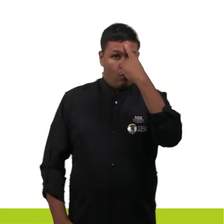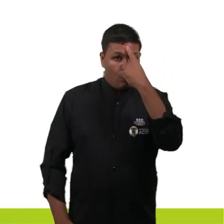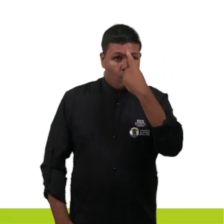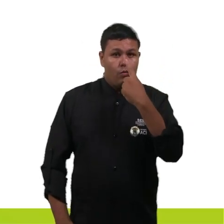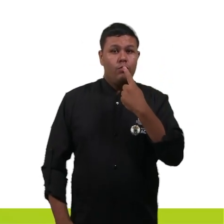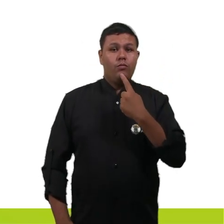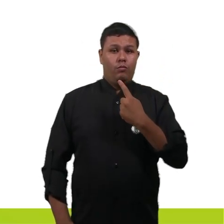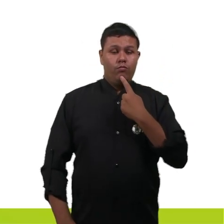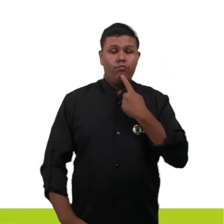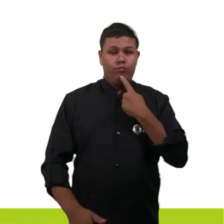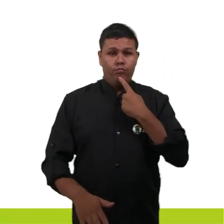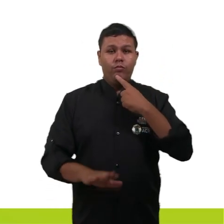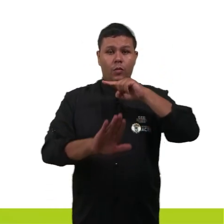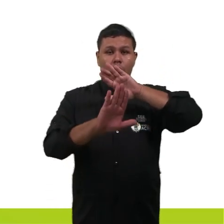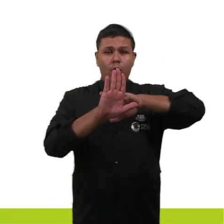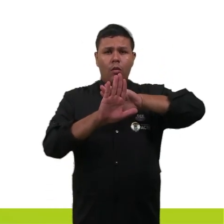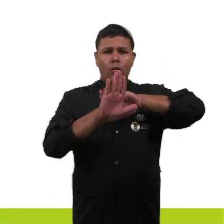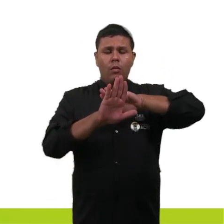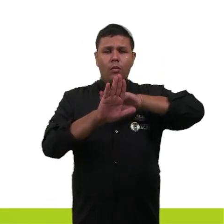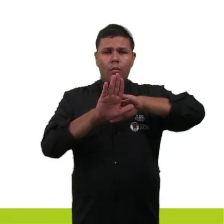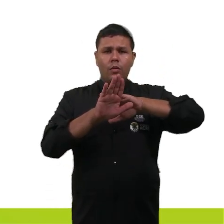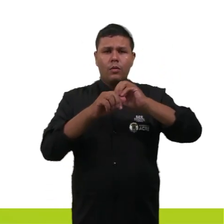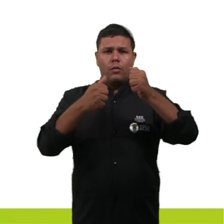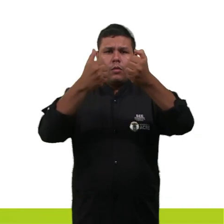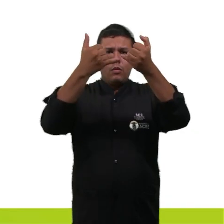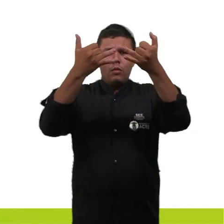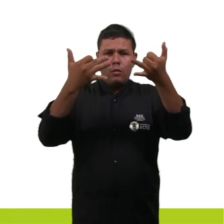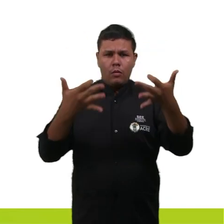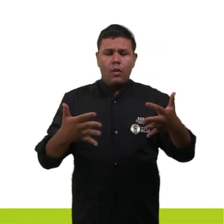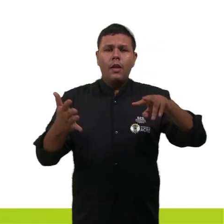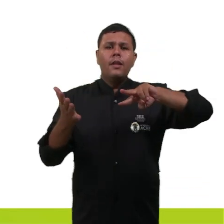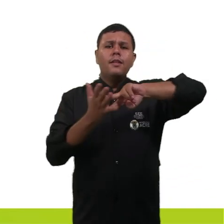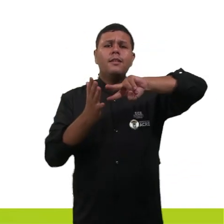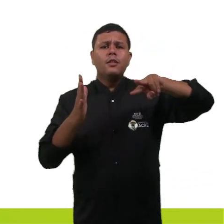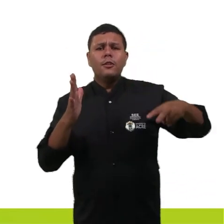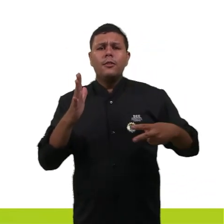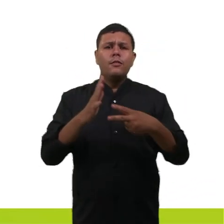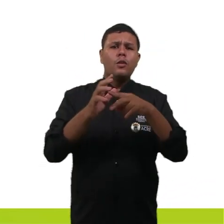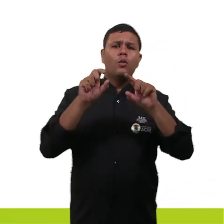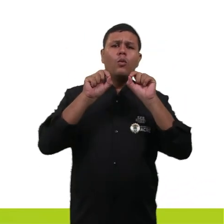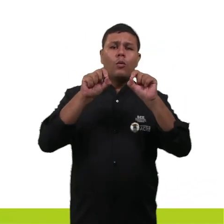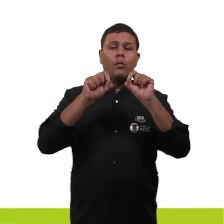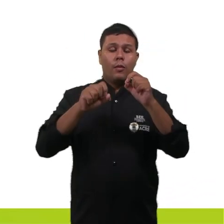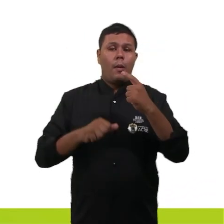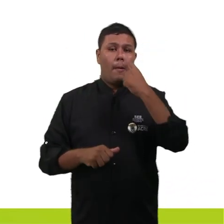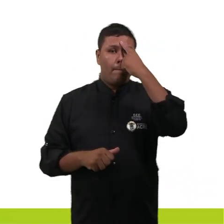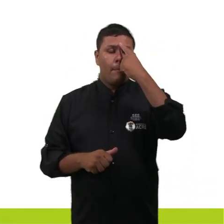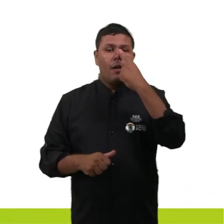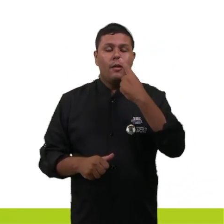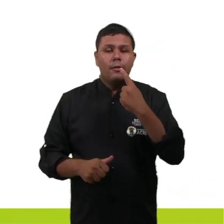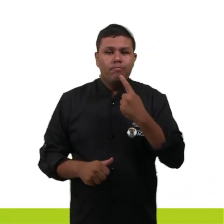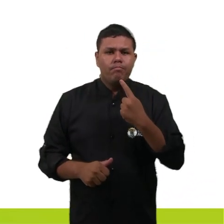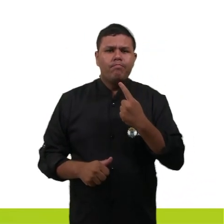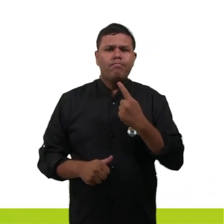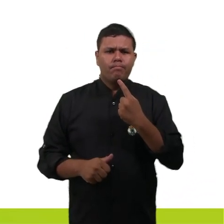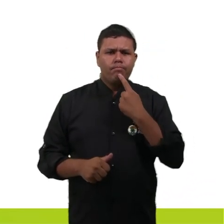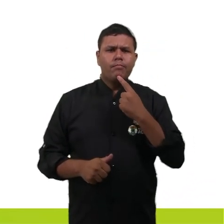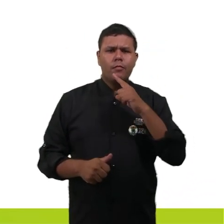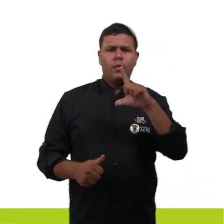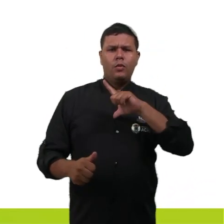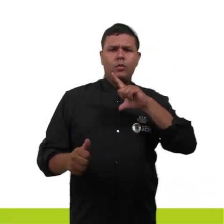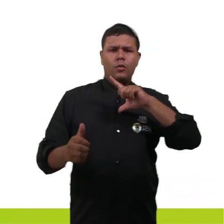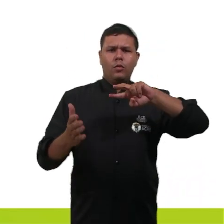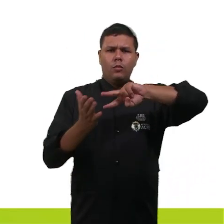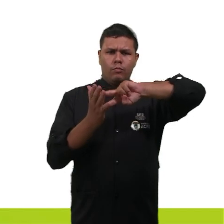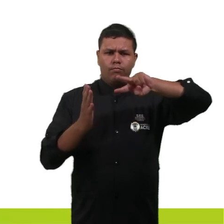de fundo que vai falar basicamente do que ele se trata, tá? Às vezes a imagem pode falar por si só. É o caso